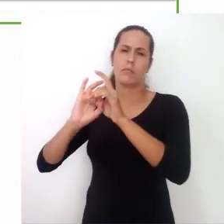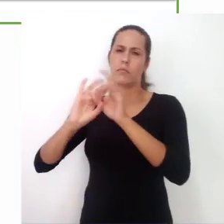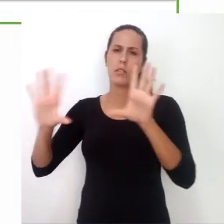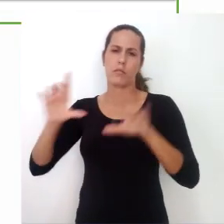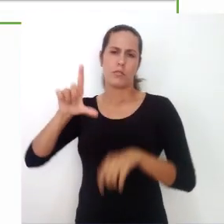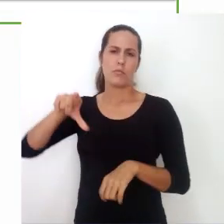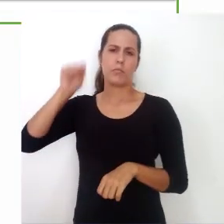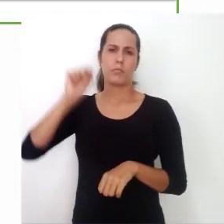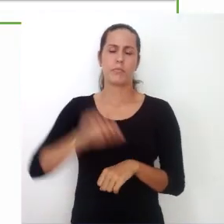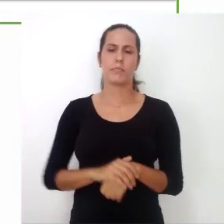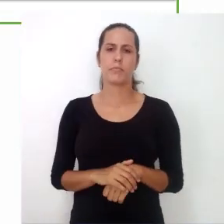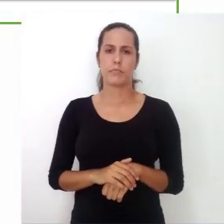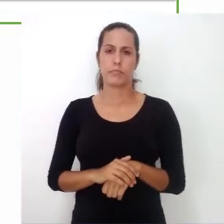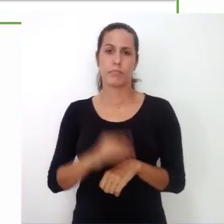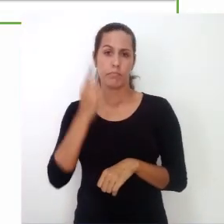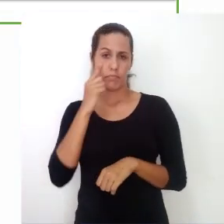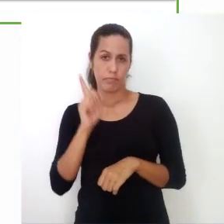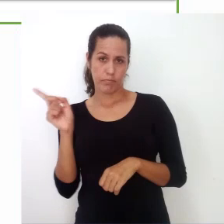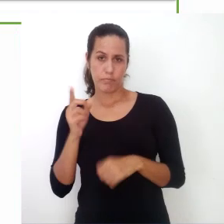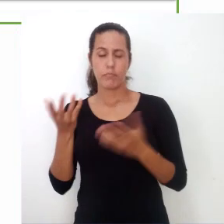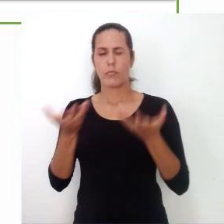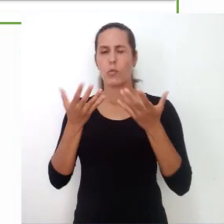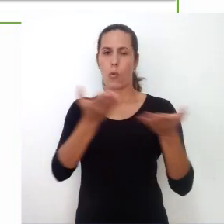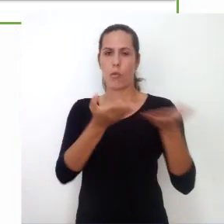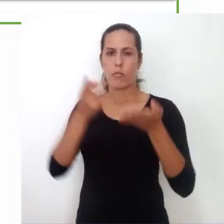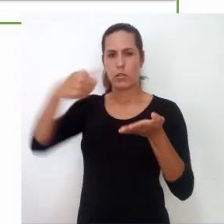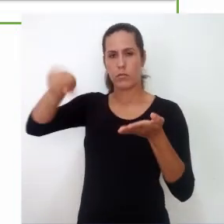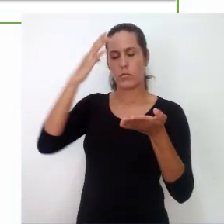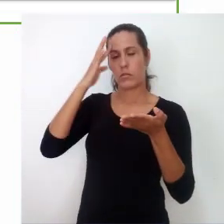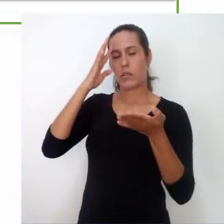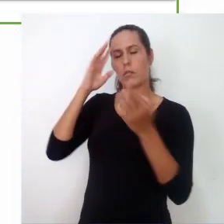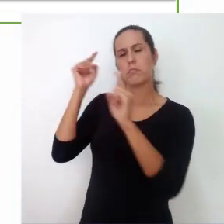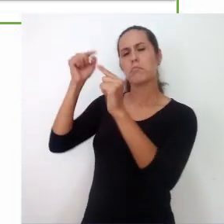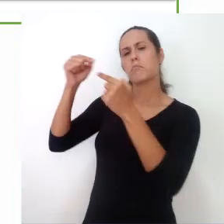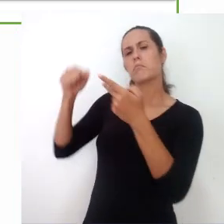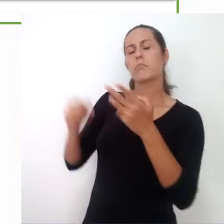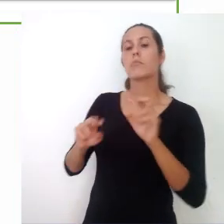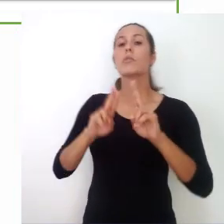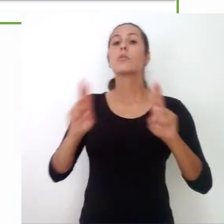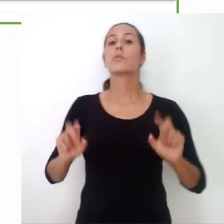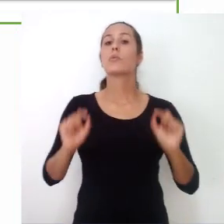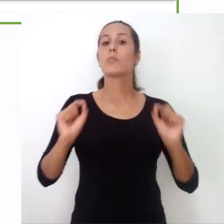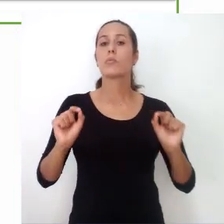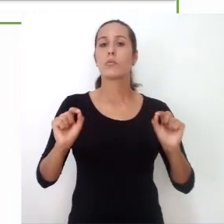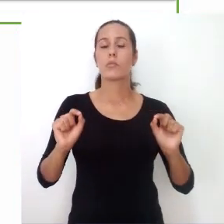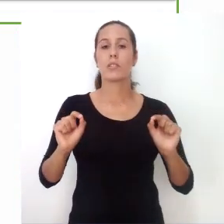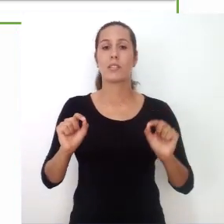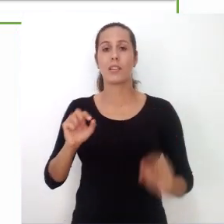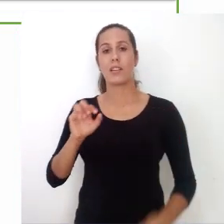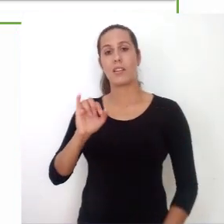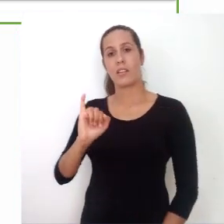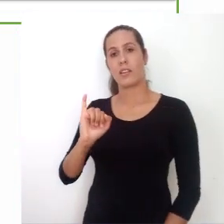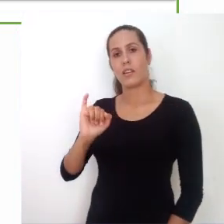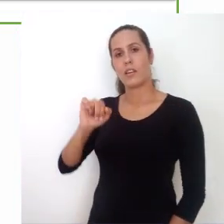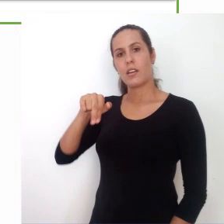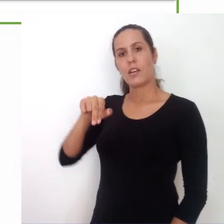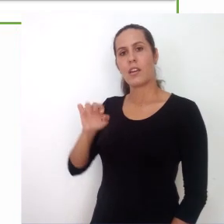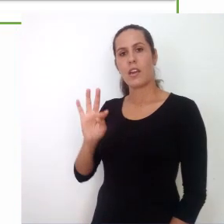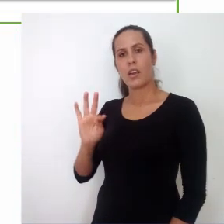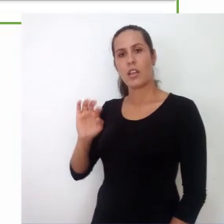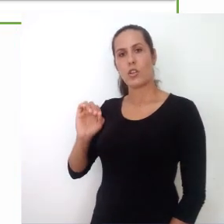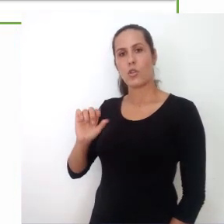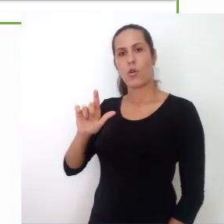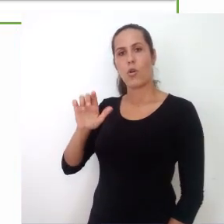novamente convido a vocês a observarem aqui duas situações de intolerância religiosa, certo? Nós